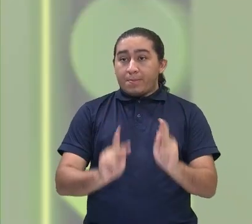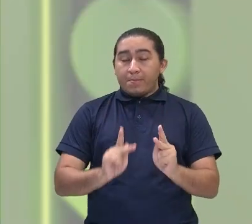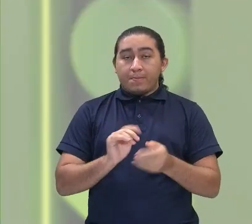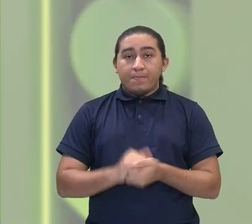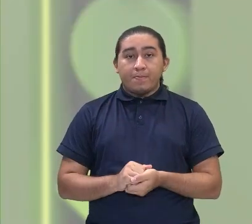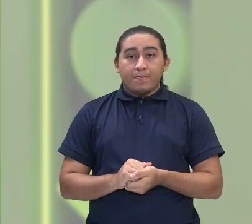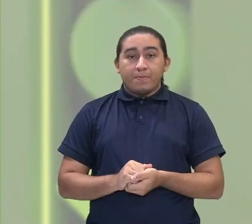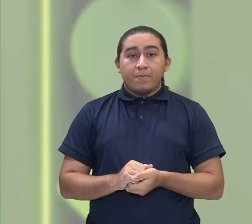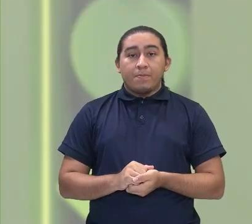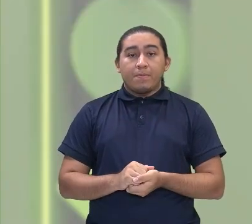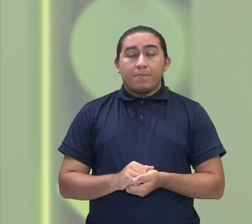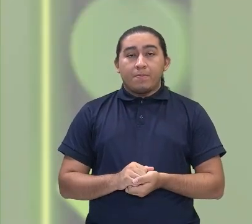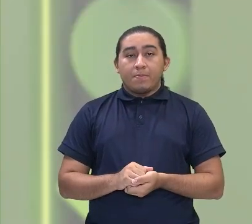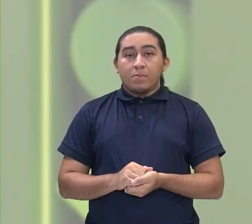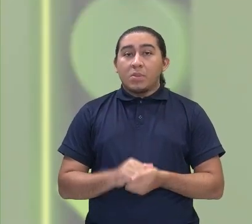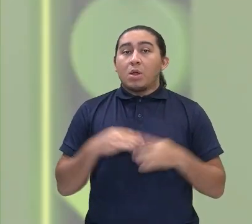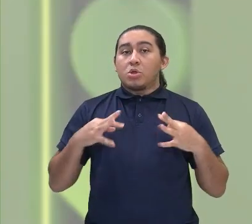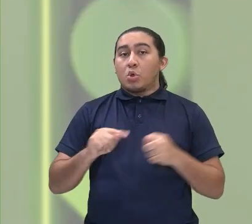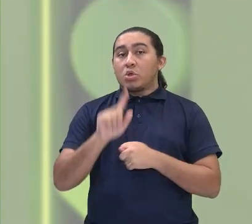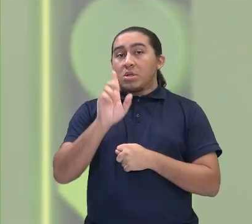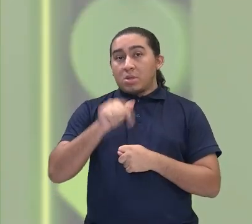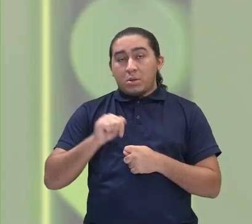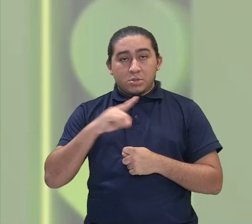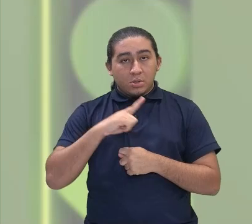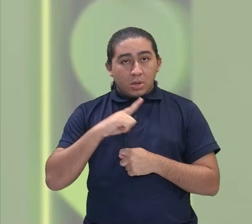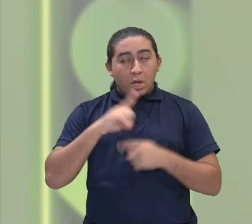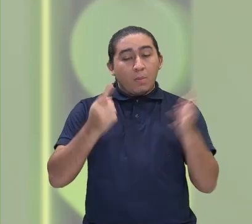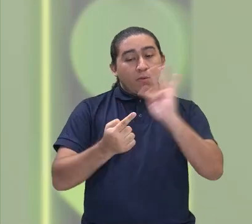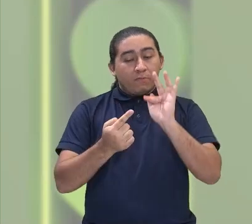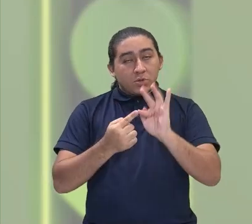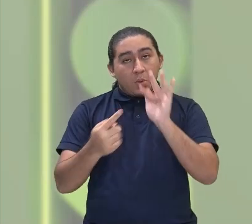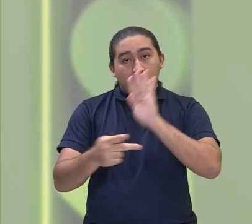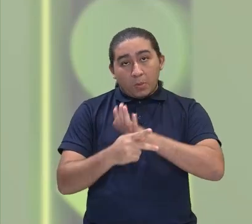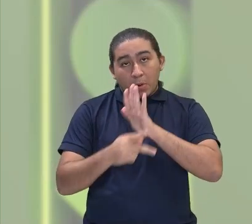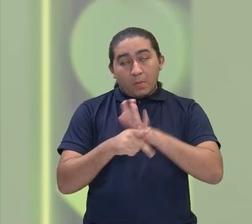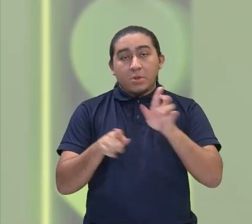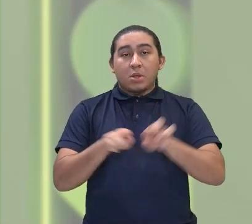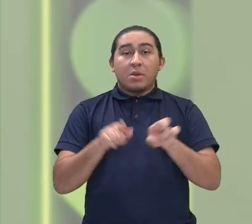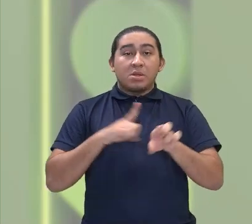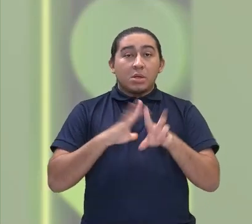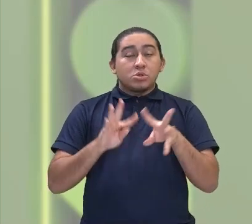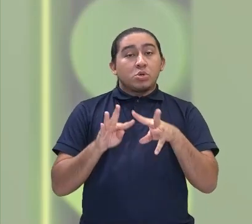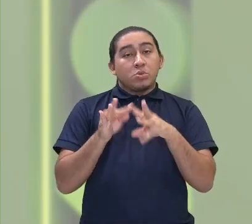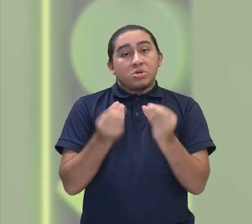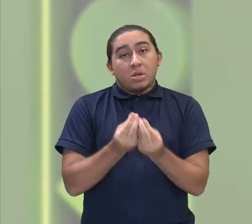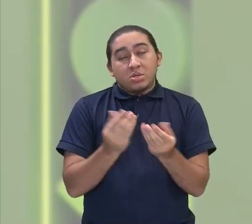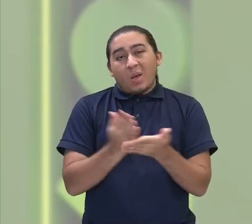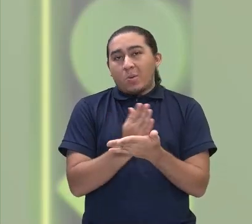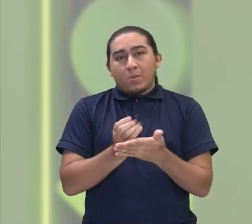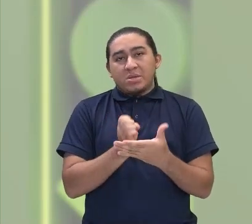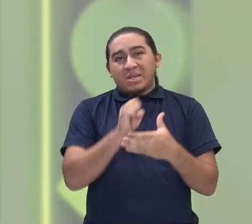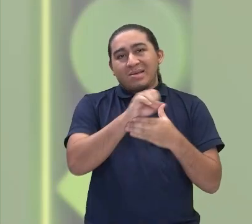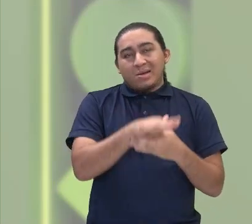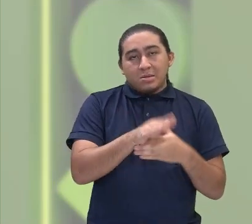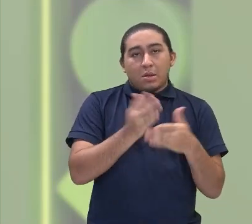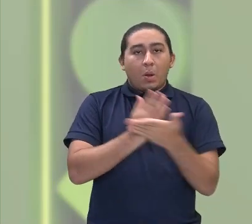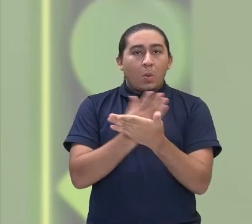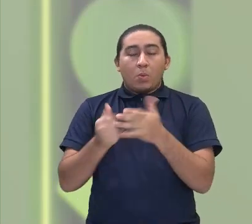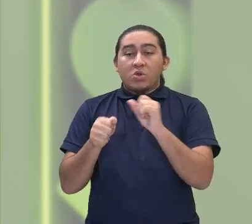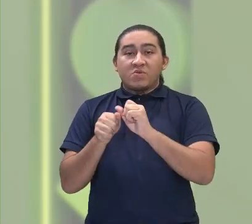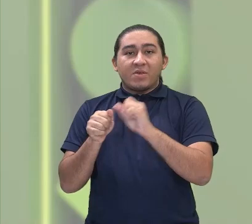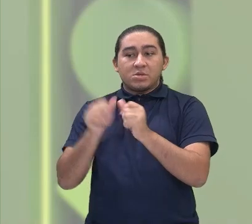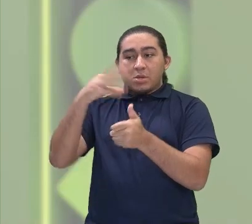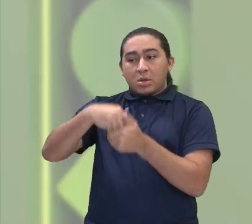essas glândulas aí têm uma função muito específica, elas vão secretar substâncias, né? Algumas delas produzem ali,